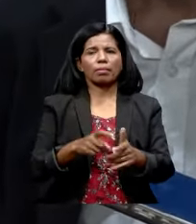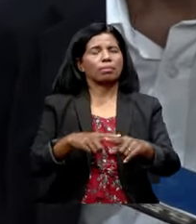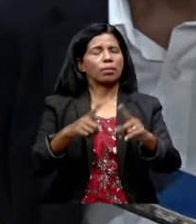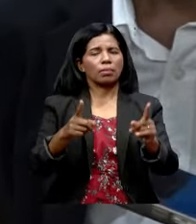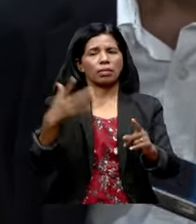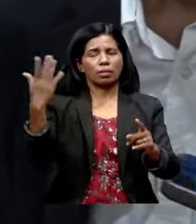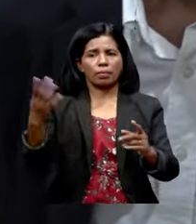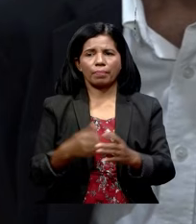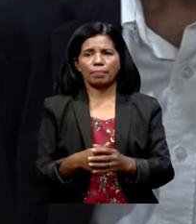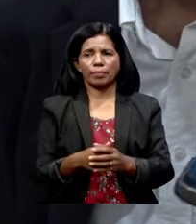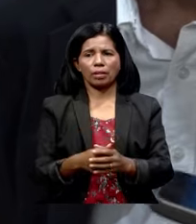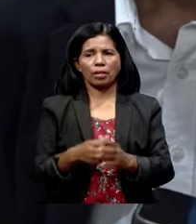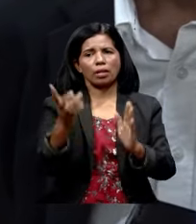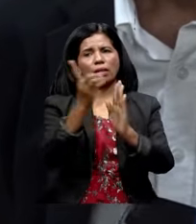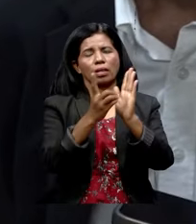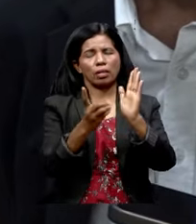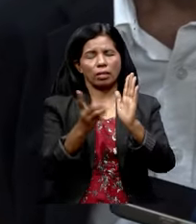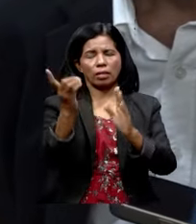ba tamba idene ba